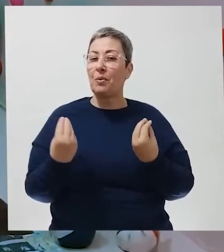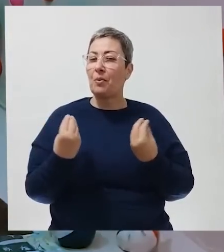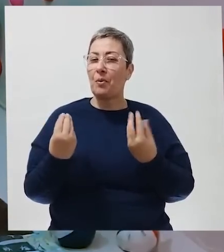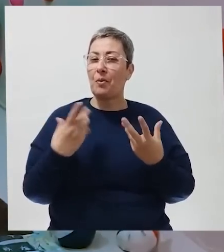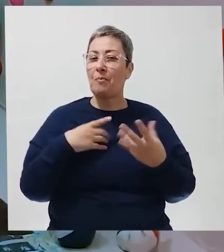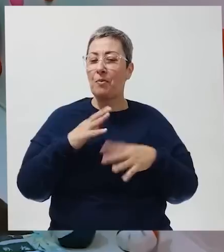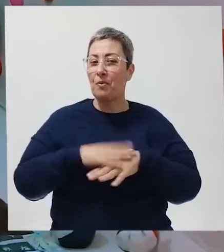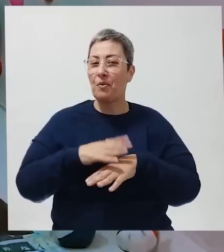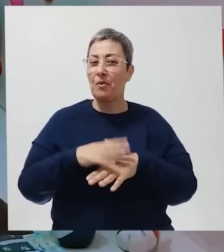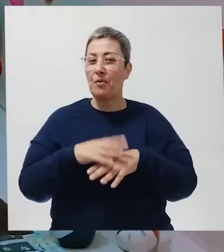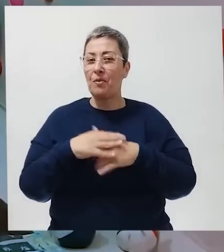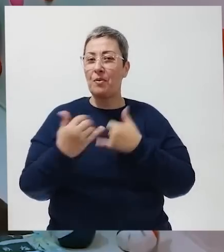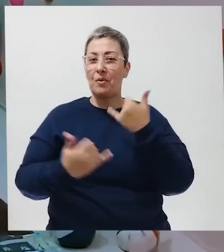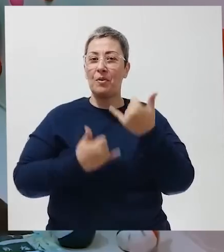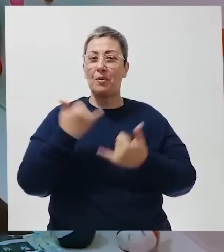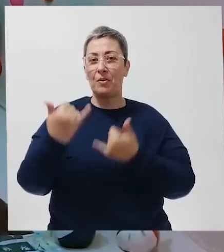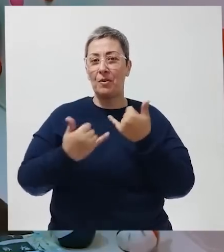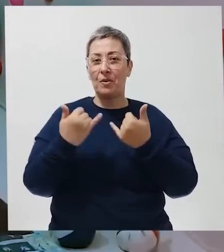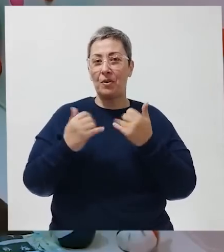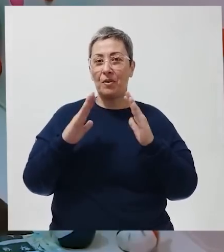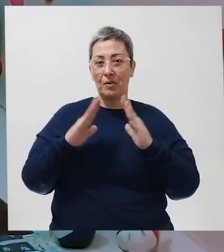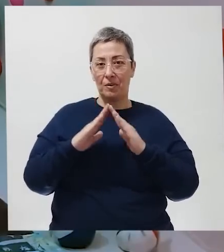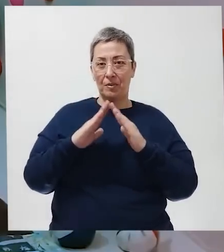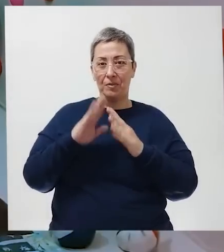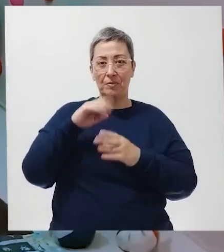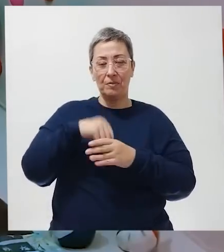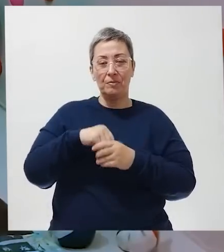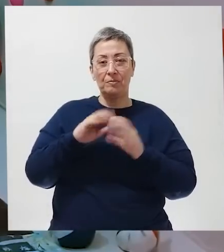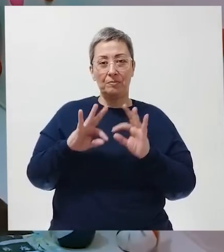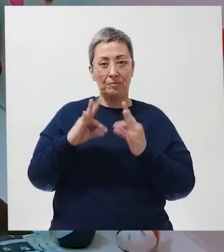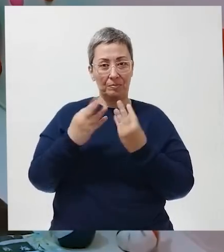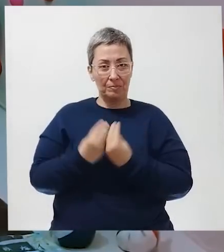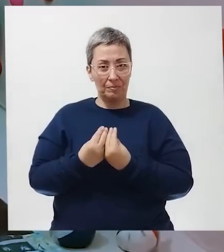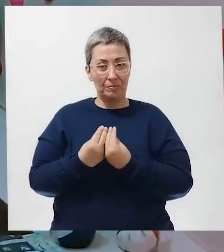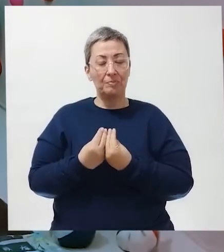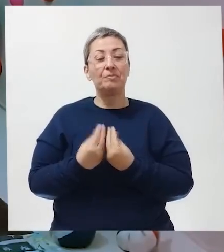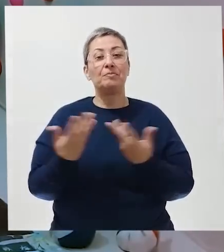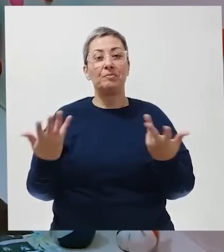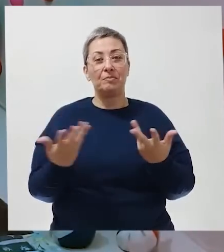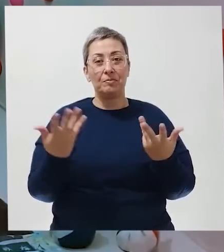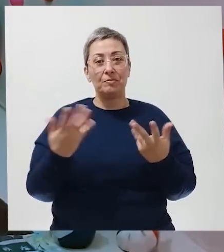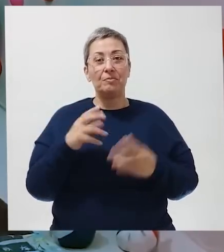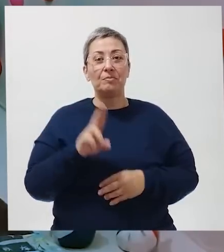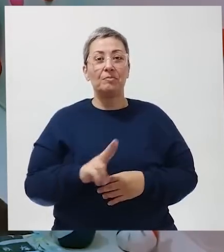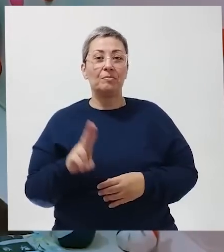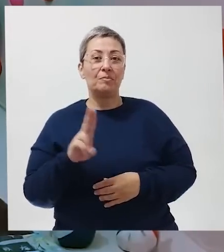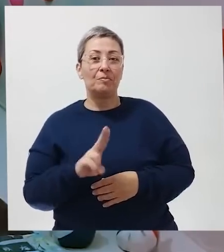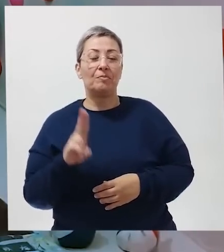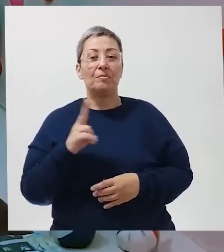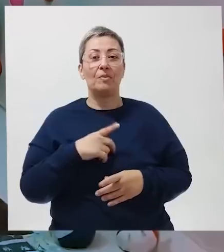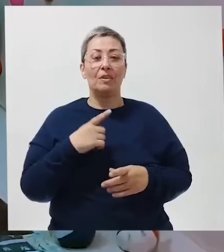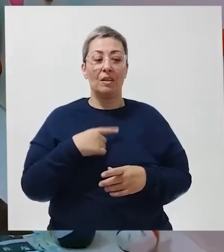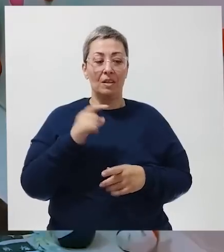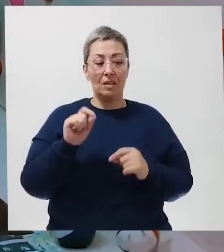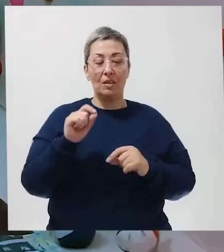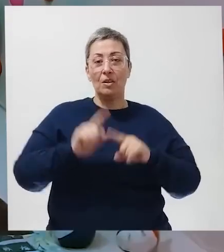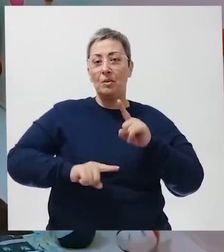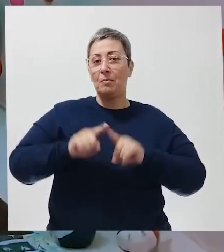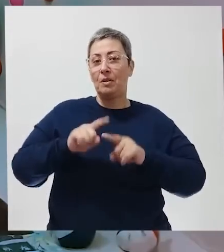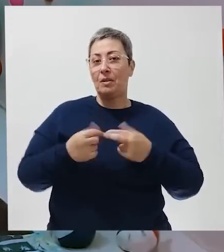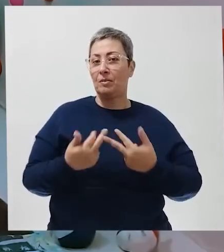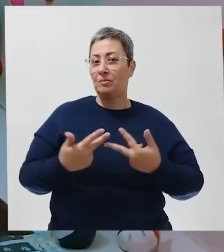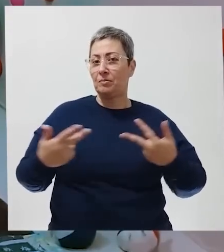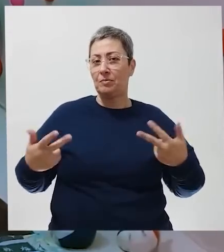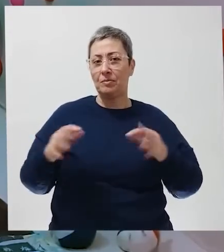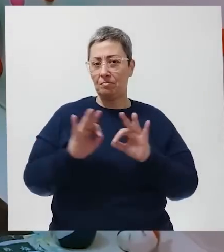maneira de estar brincando em casa com a família de vocês, utilizando alguns simples materiais